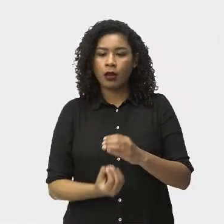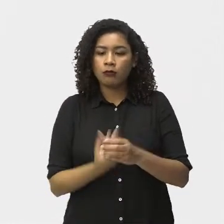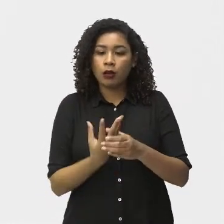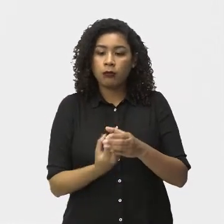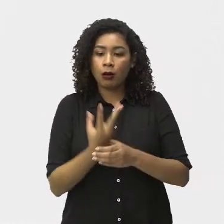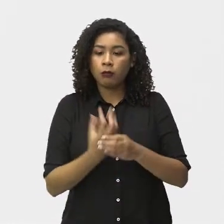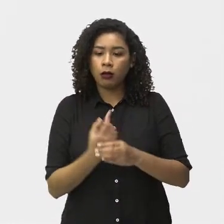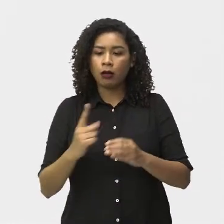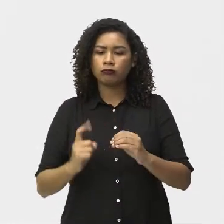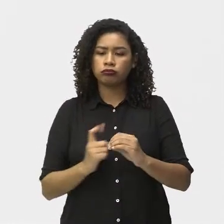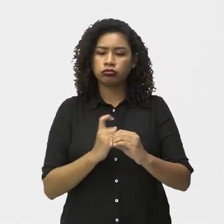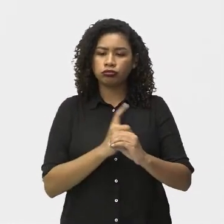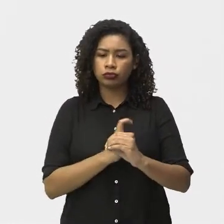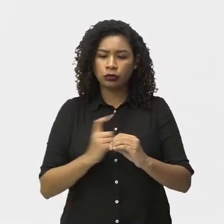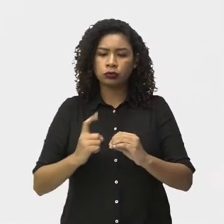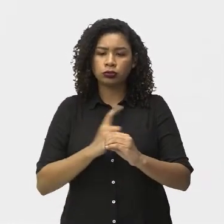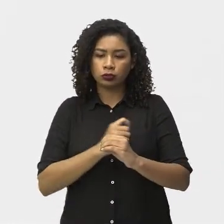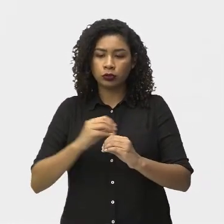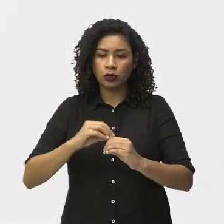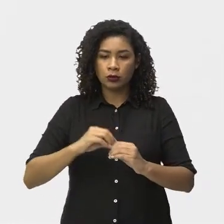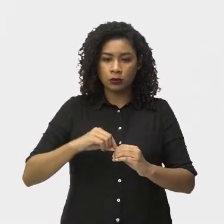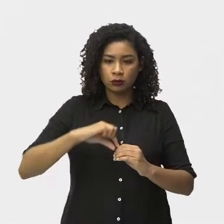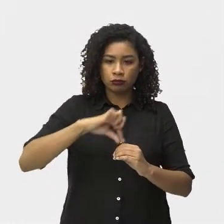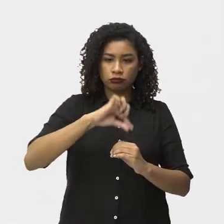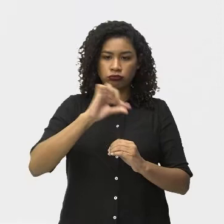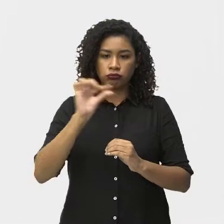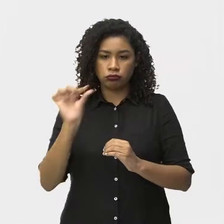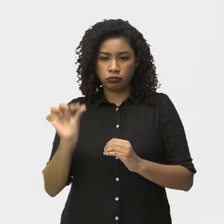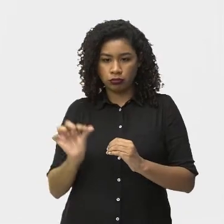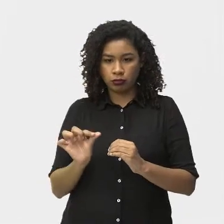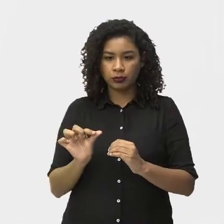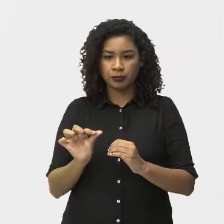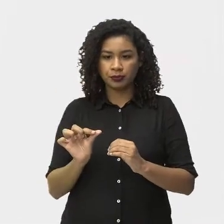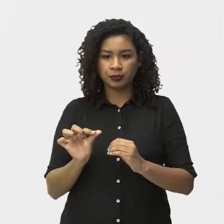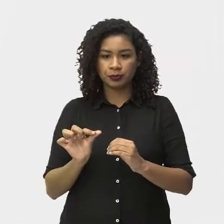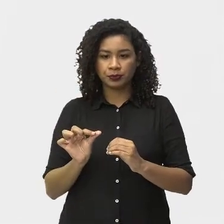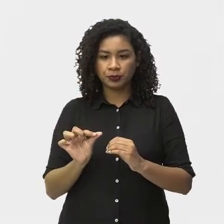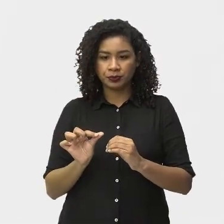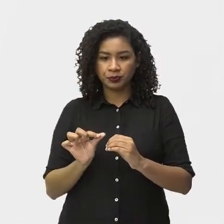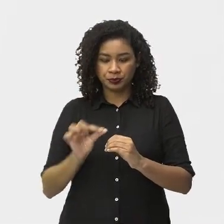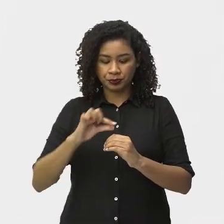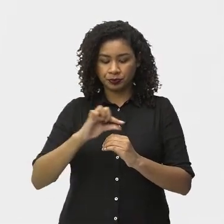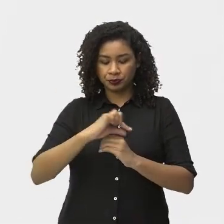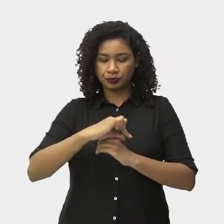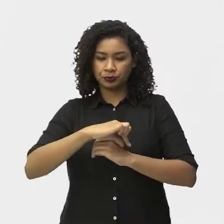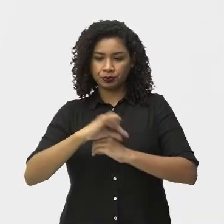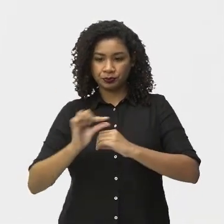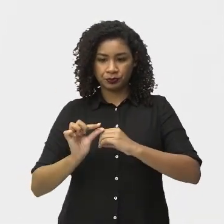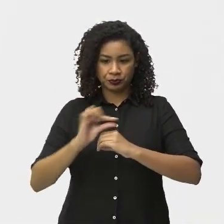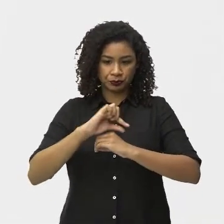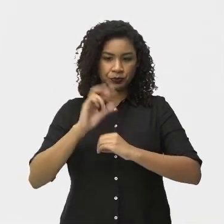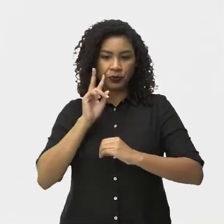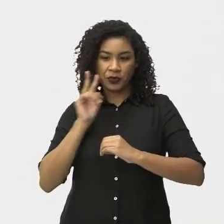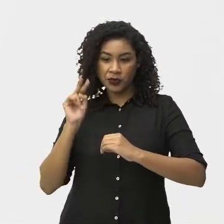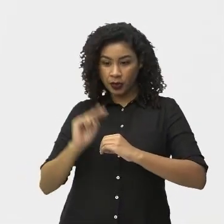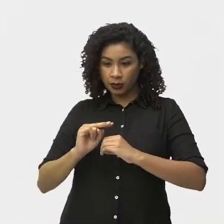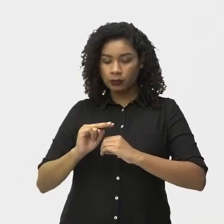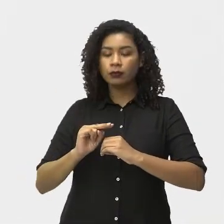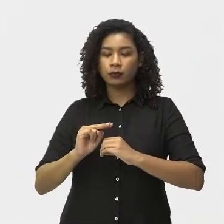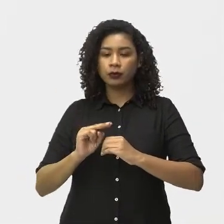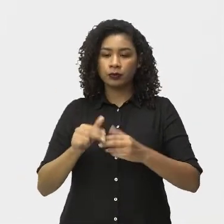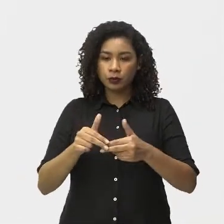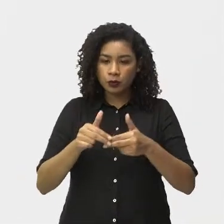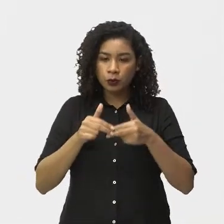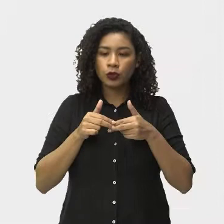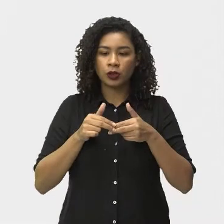para o epidídimo, onde ele vai amadurecer, né, como a gente observa ali, ó, atingem maturidade e mobilidade, é aí que ele vai ganhar a